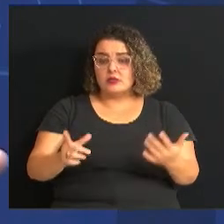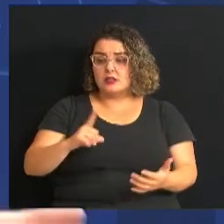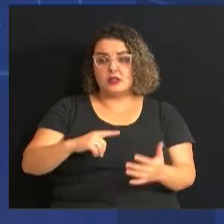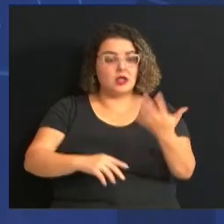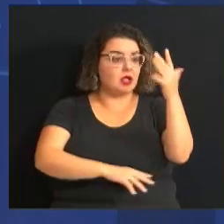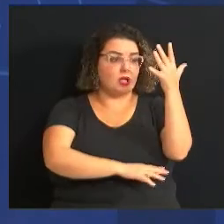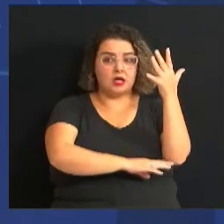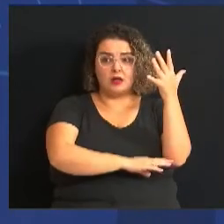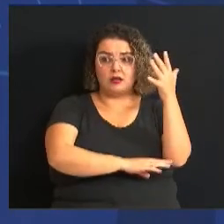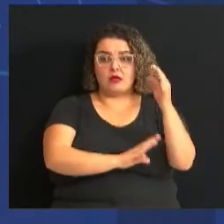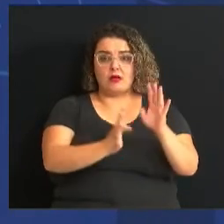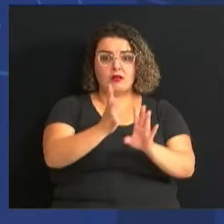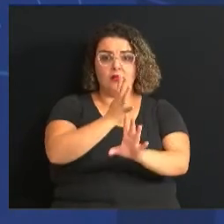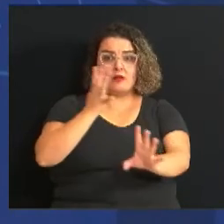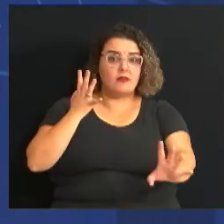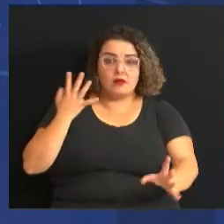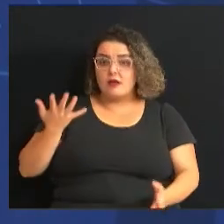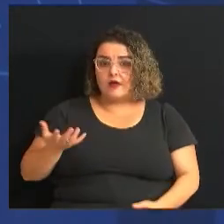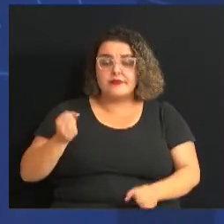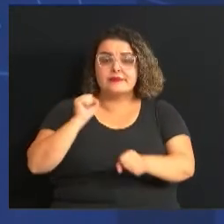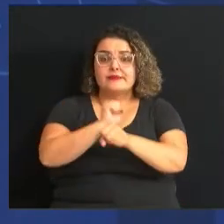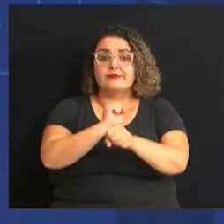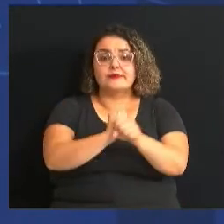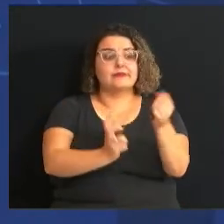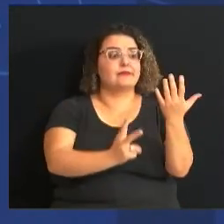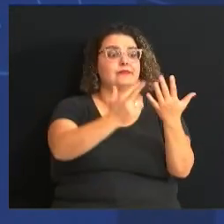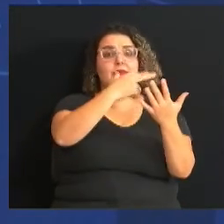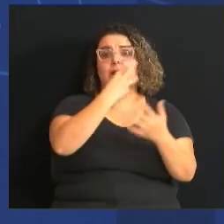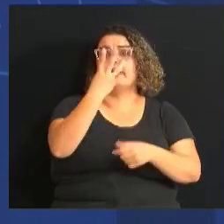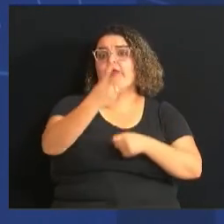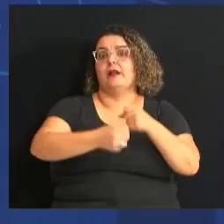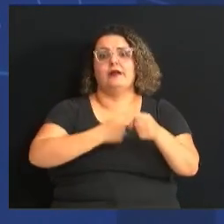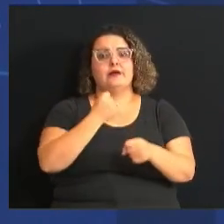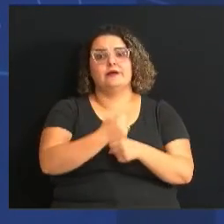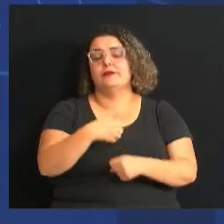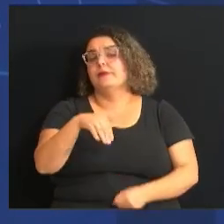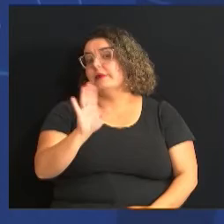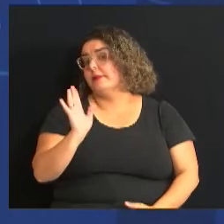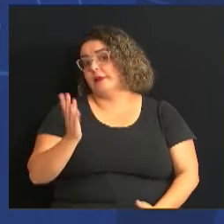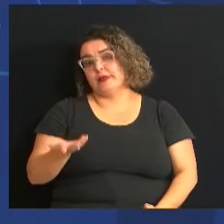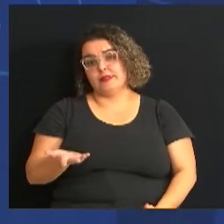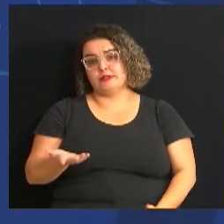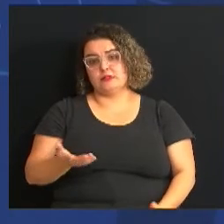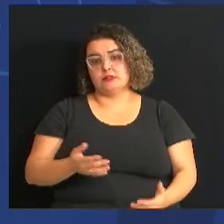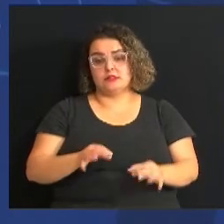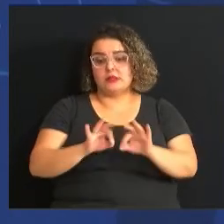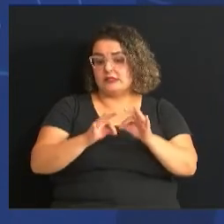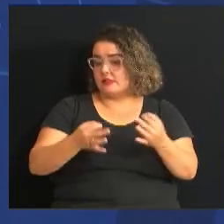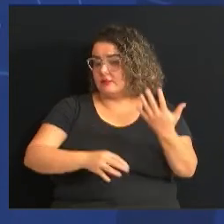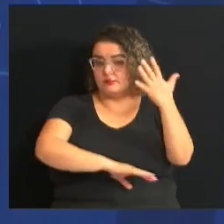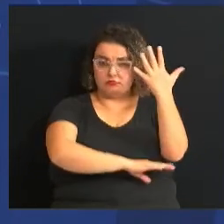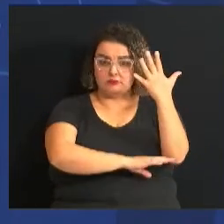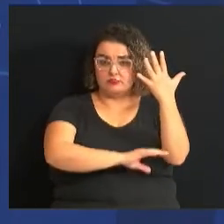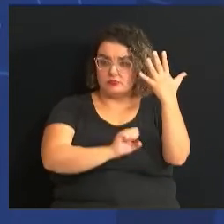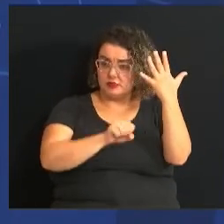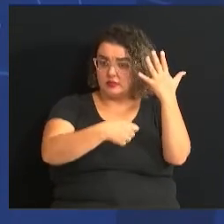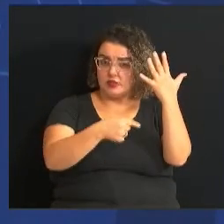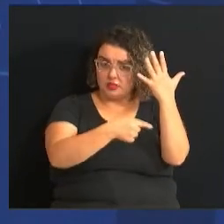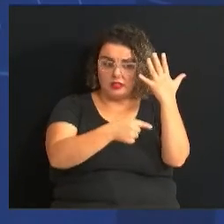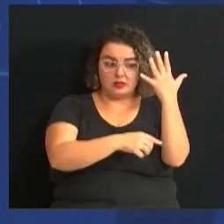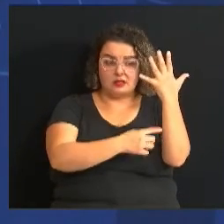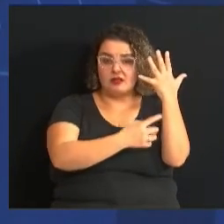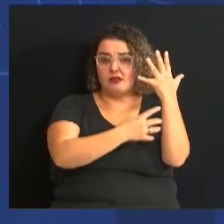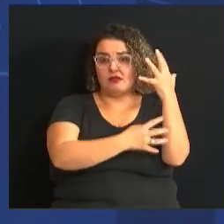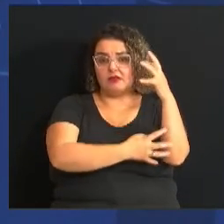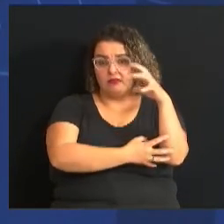na fila aí há mais de 3 anos para receber uma poda. E aquela simples árvore que todo mundo às vezes defende, ela está doente. E